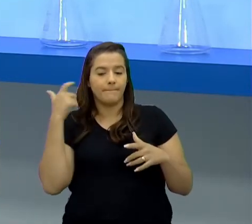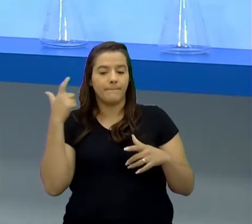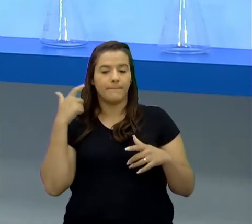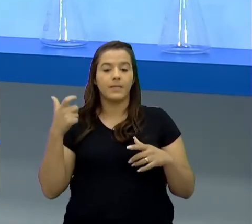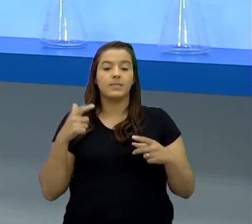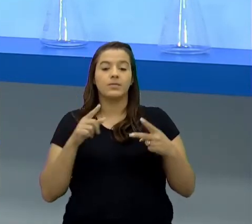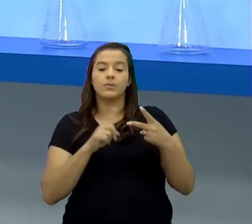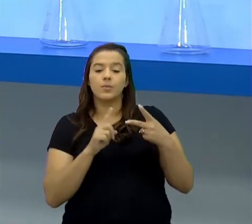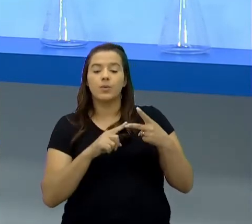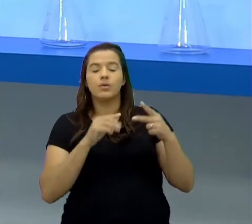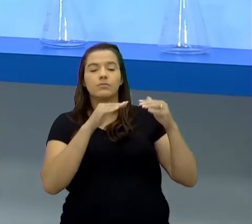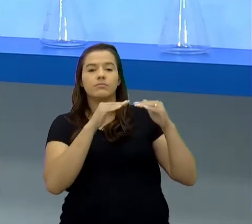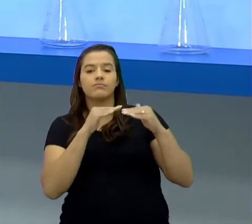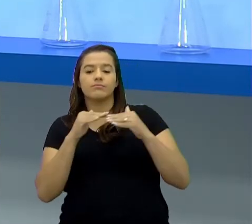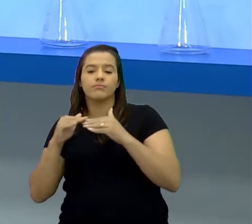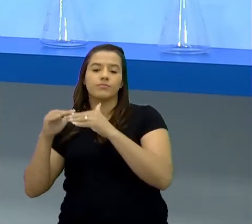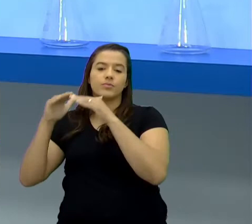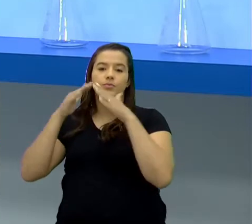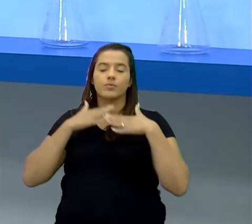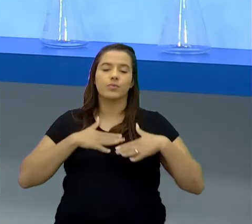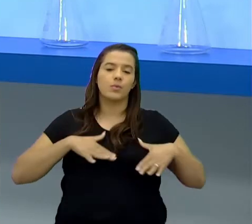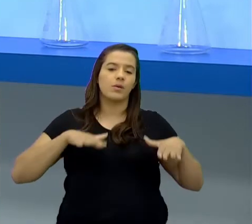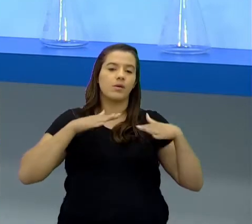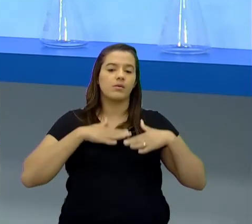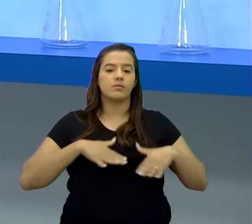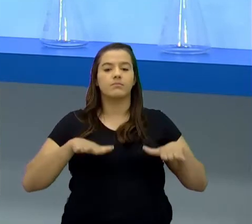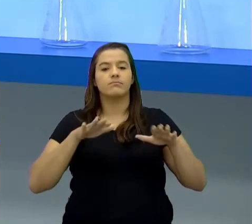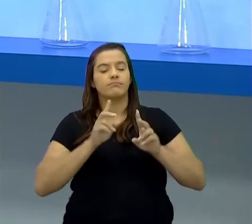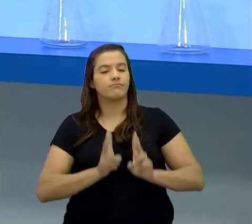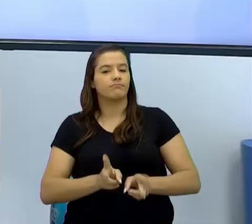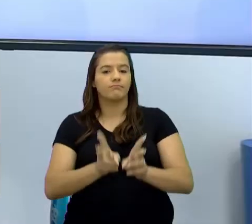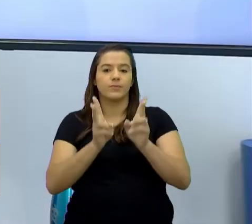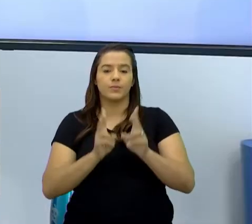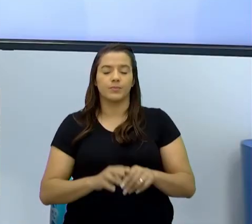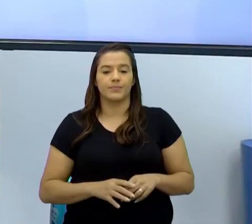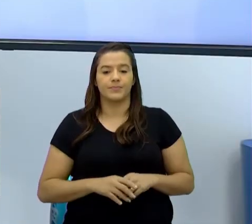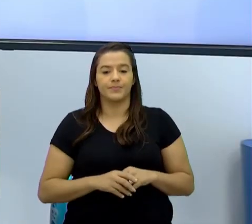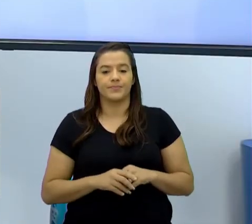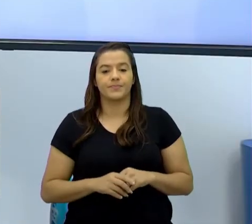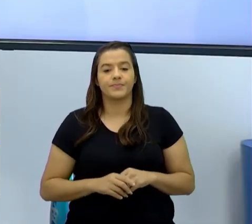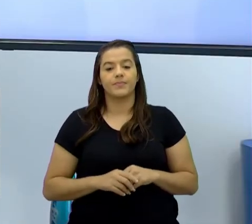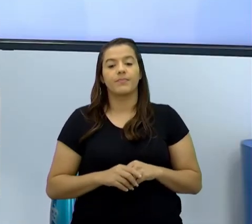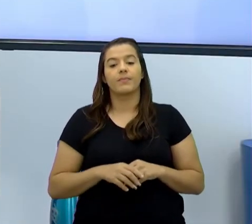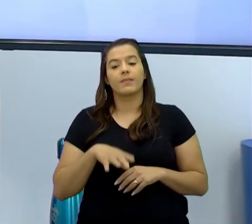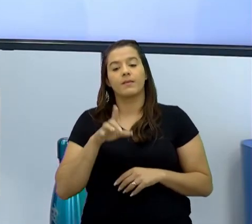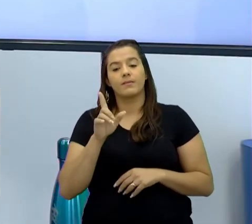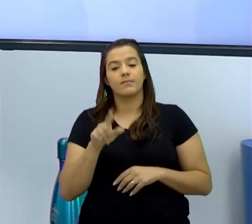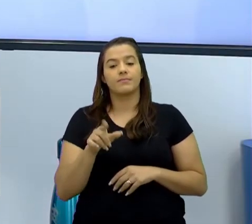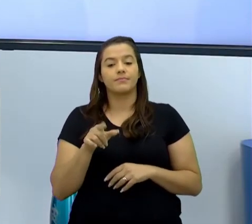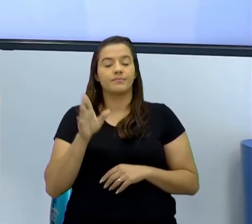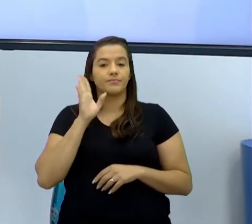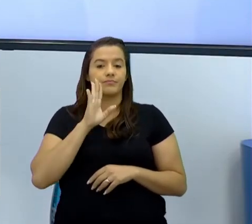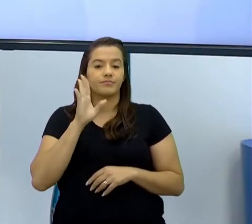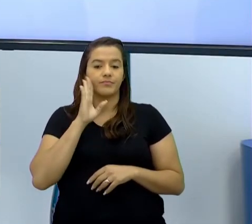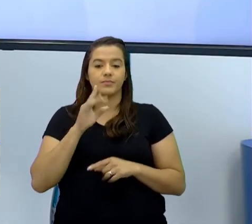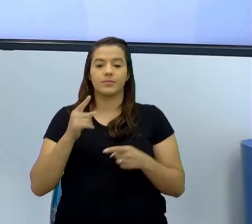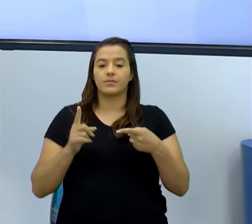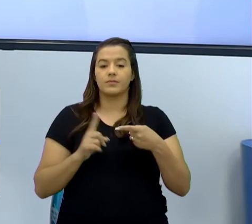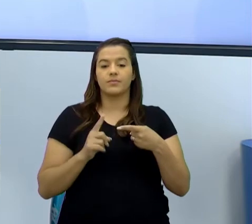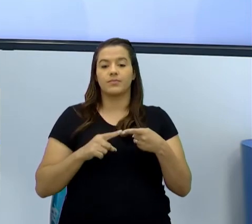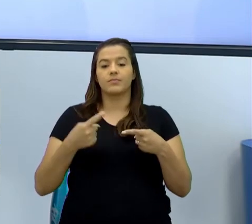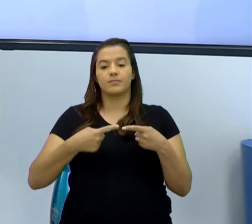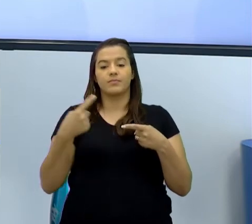segundo permanece suave, tranquilo o tempo todo. É engraçado que assim, o